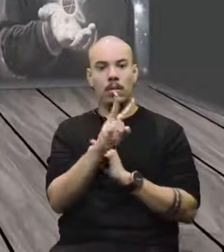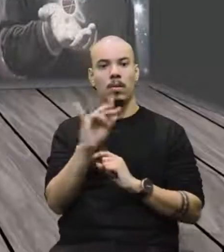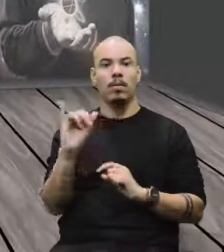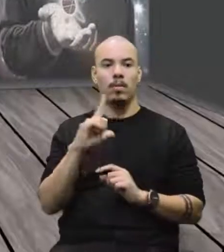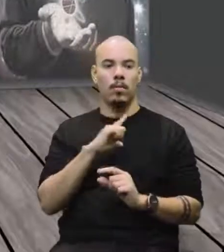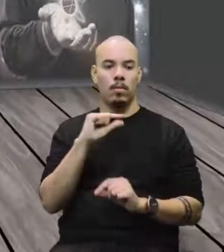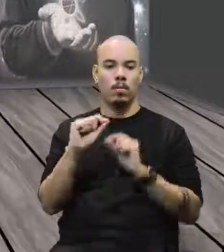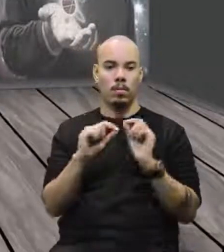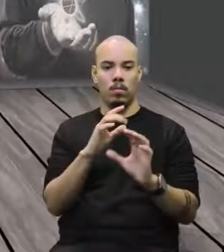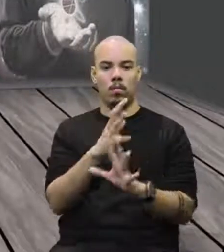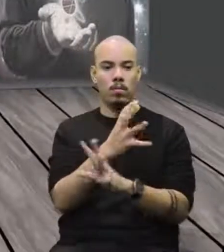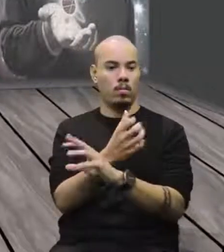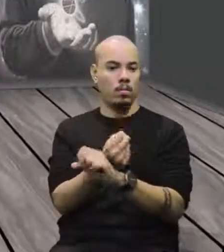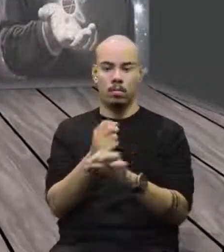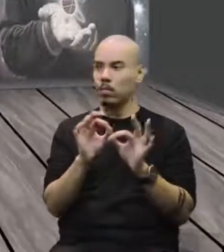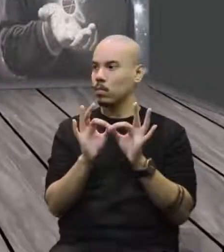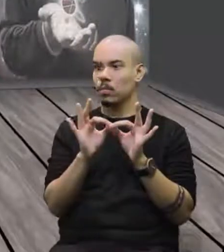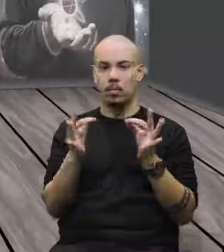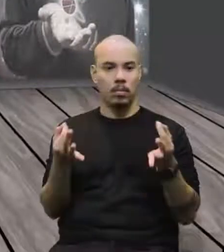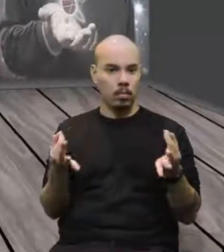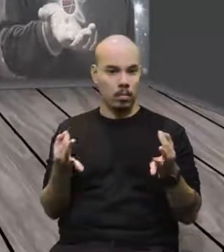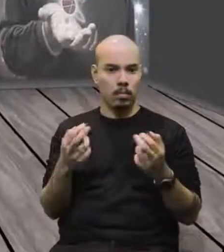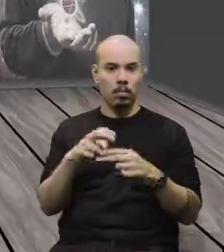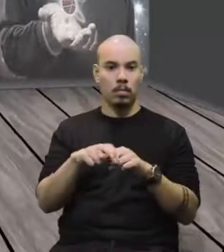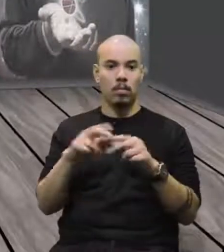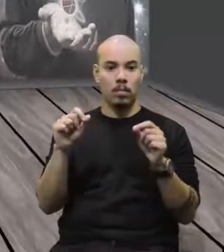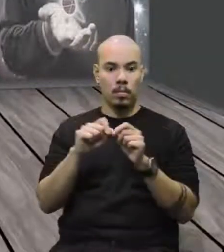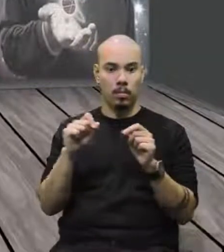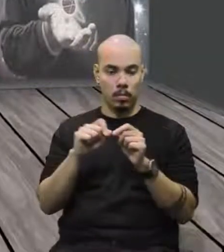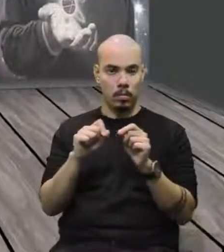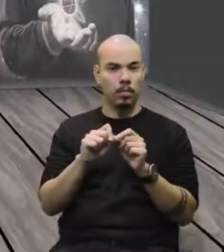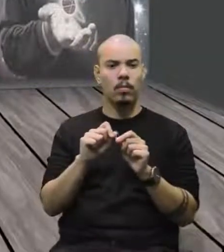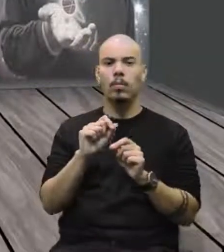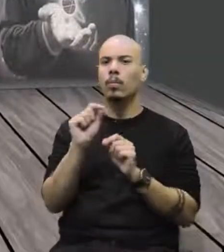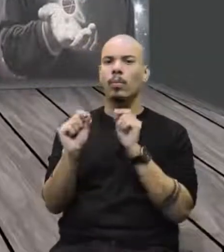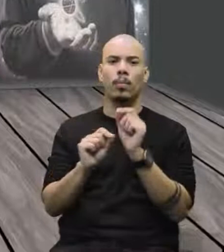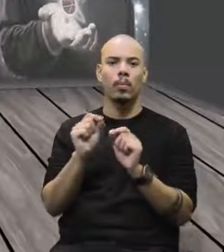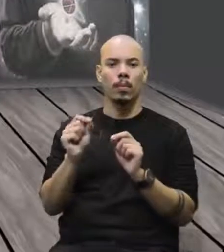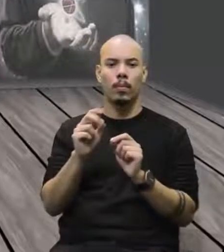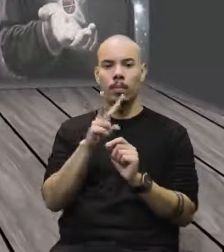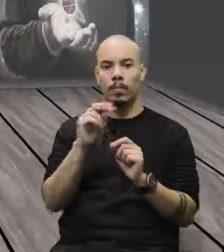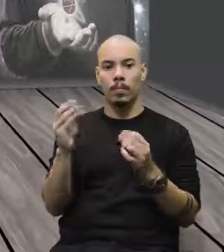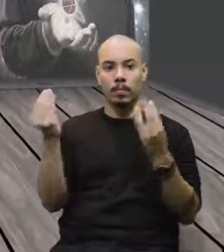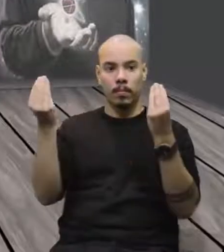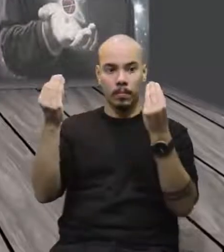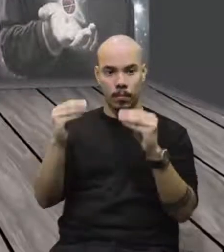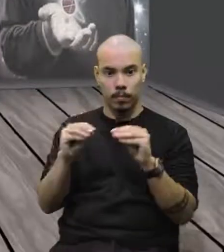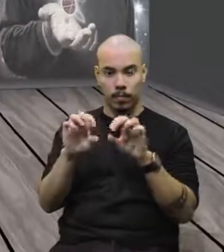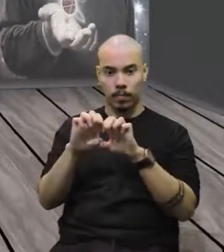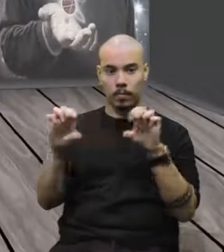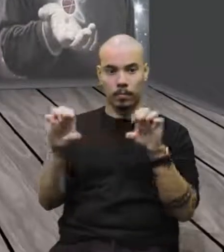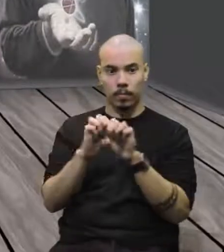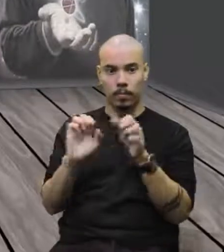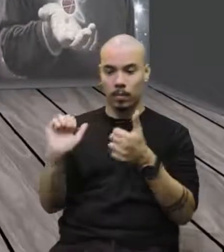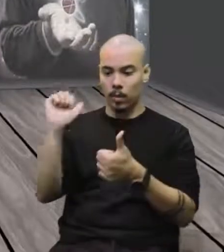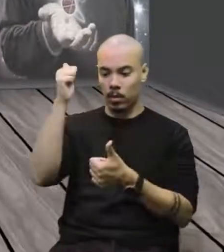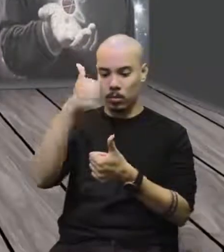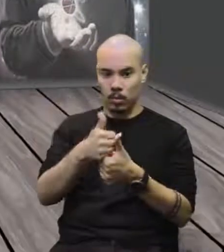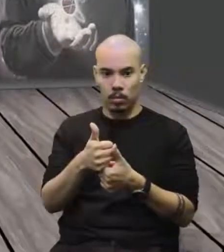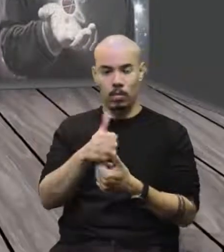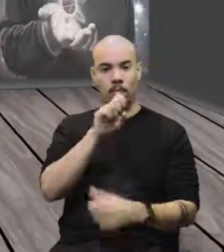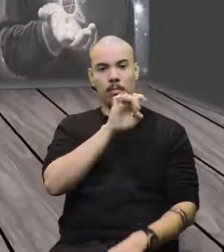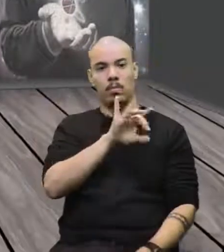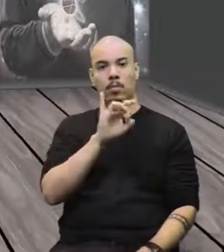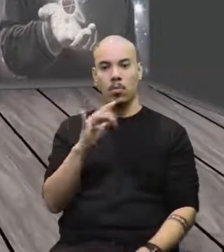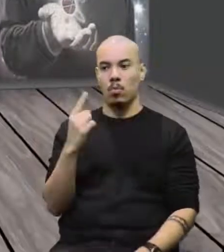de repulsão. Bem simples, né? Para fazer os cálculos, o que você faz? Você coloca na equação, substitui cada